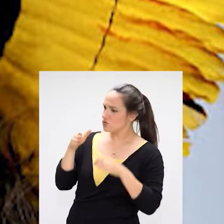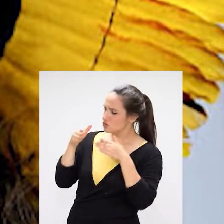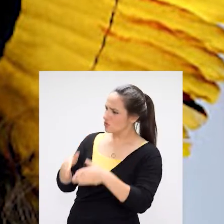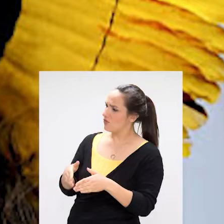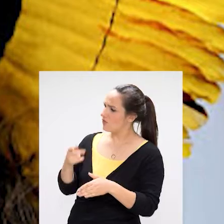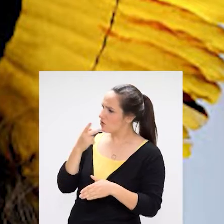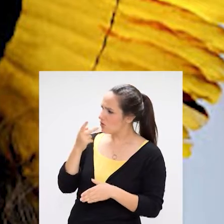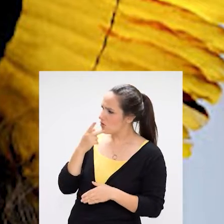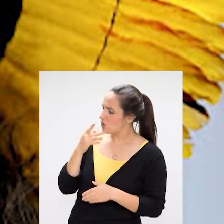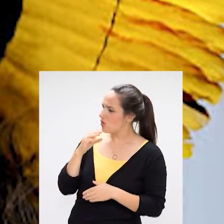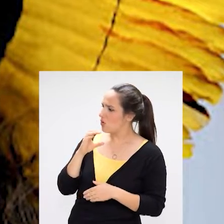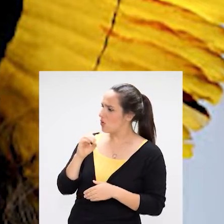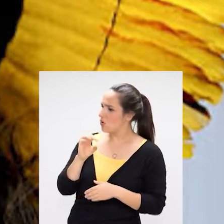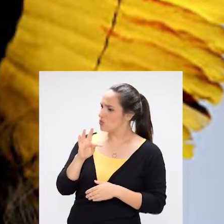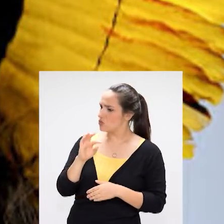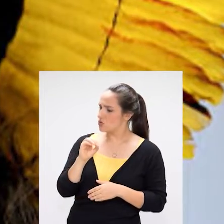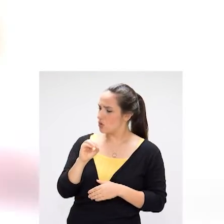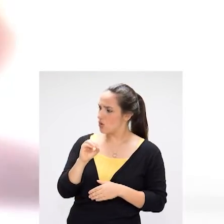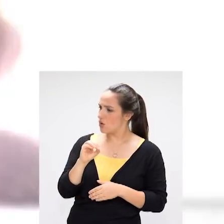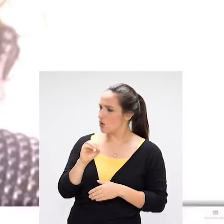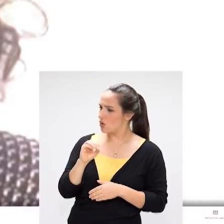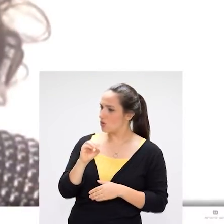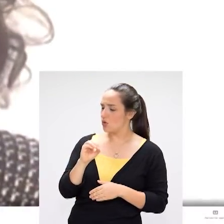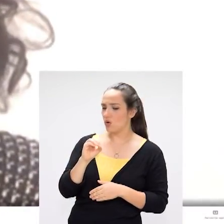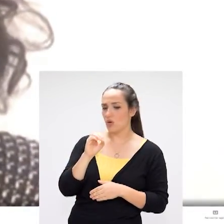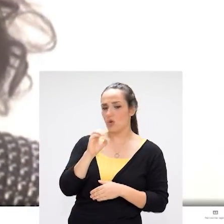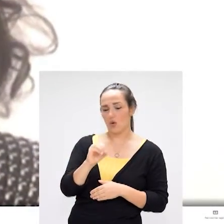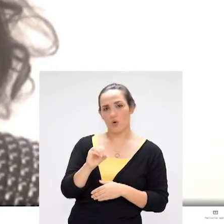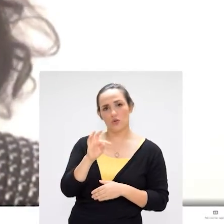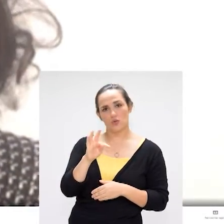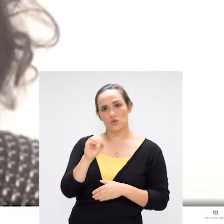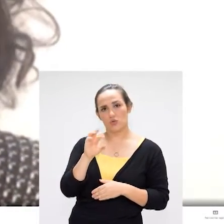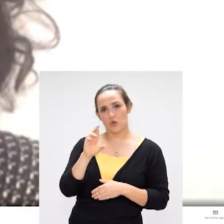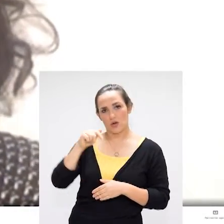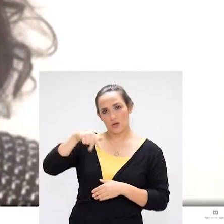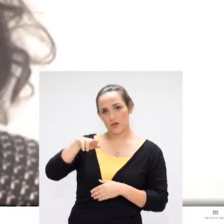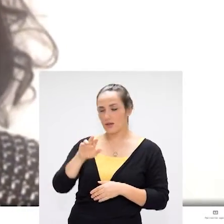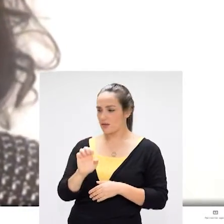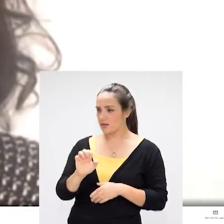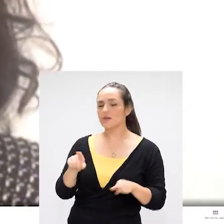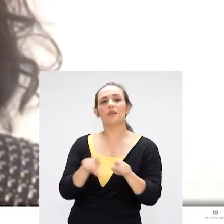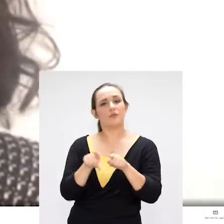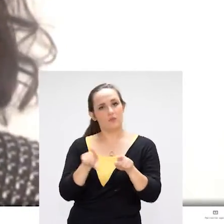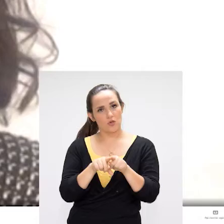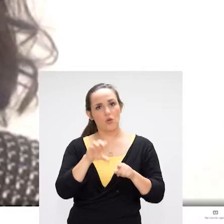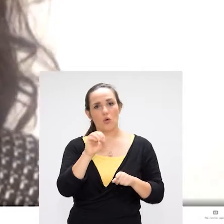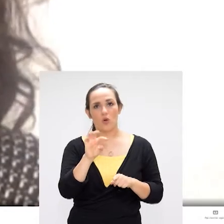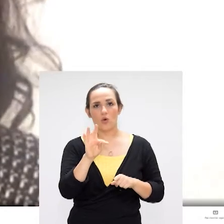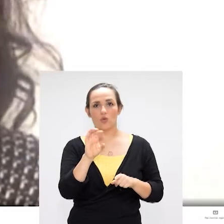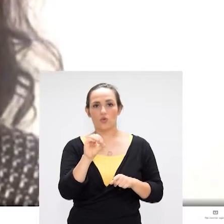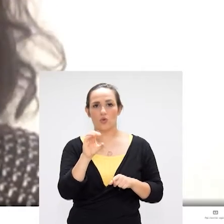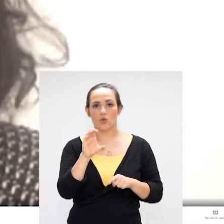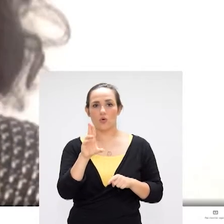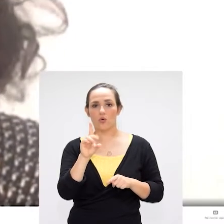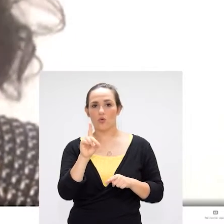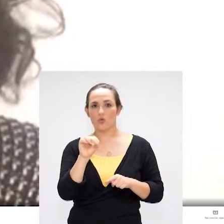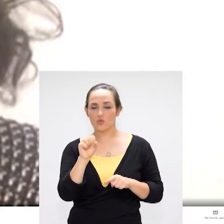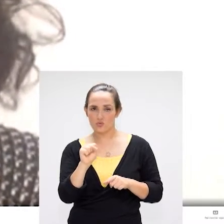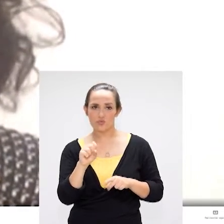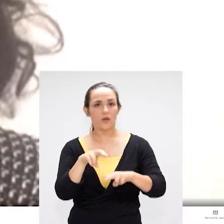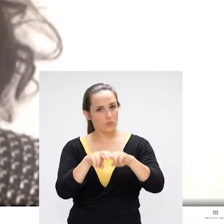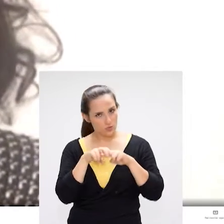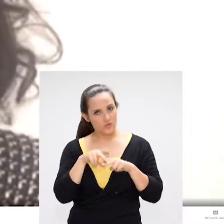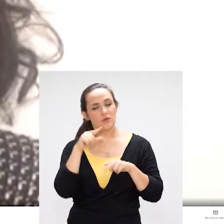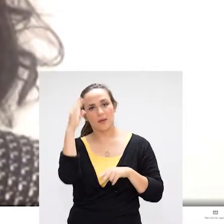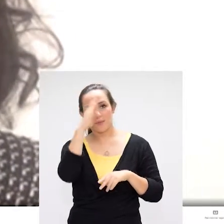de botoque. E virou botoque, botocudos, e como você também falou, o Lobato costumava referir-se ao